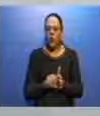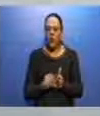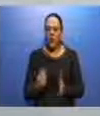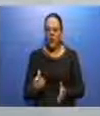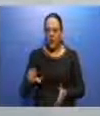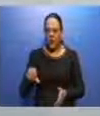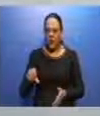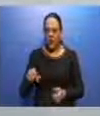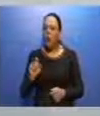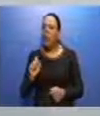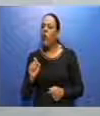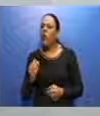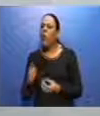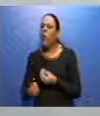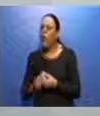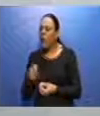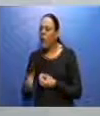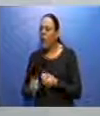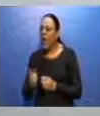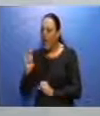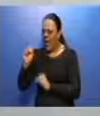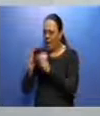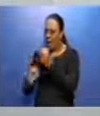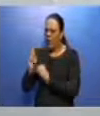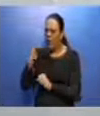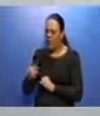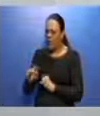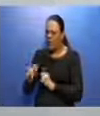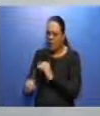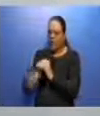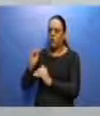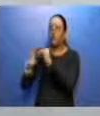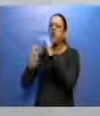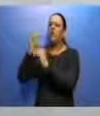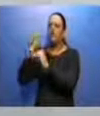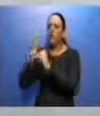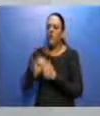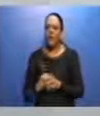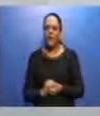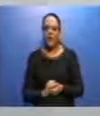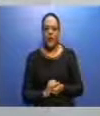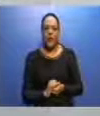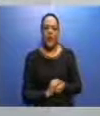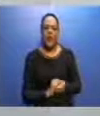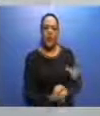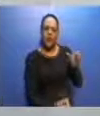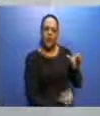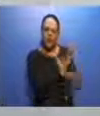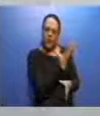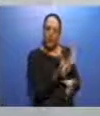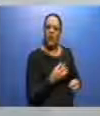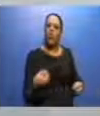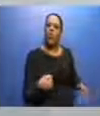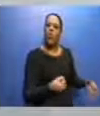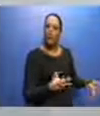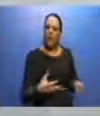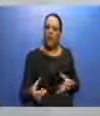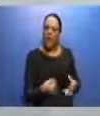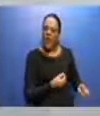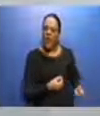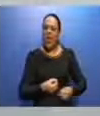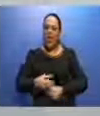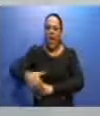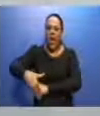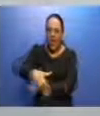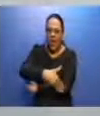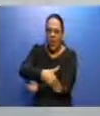da indústria a industrialização aí nosso mundo surgiram aí inovações as ruas passaram a ser